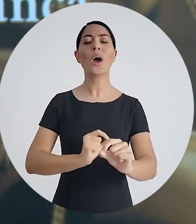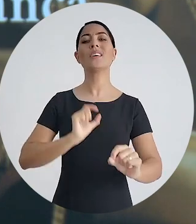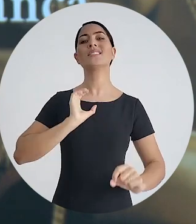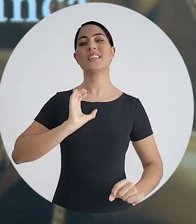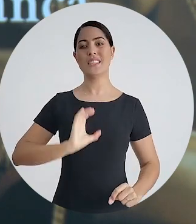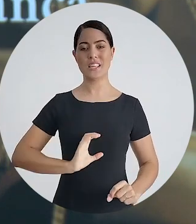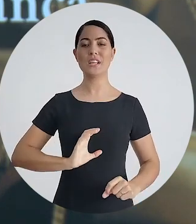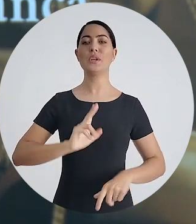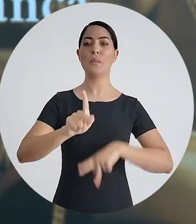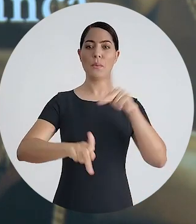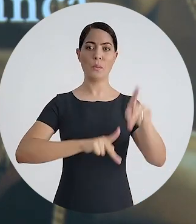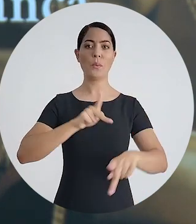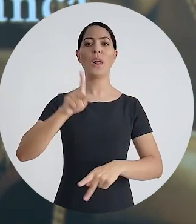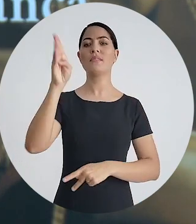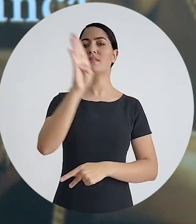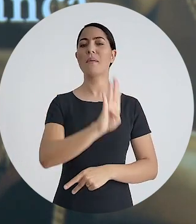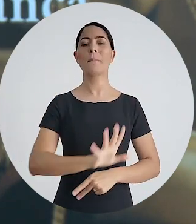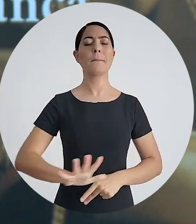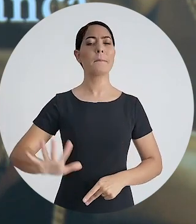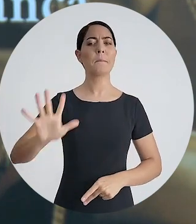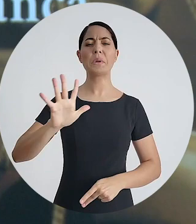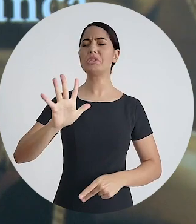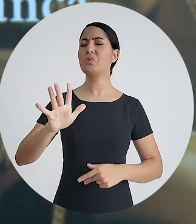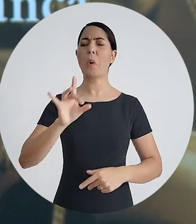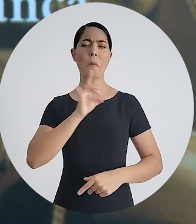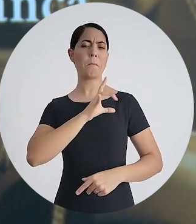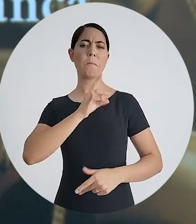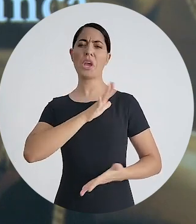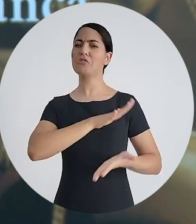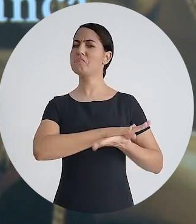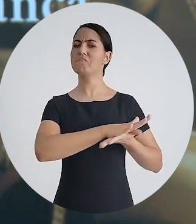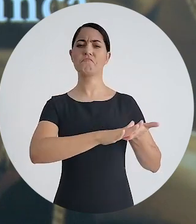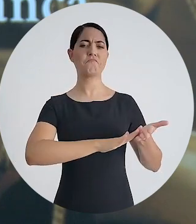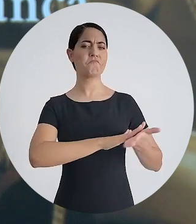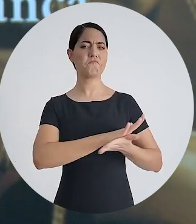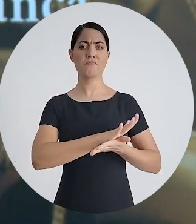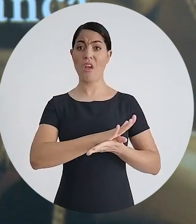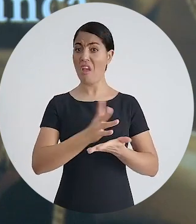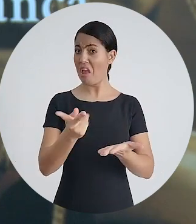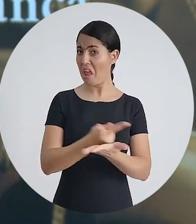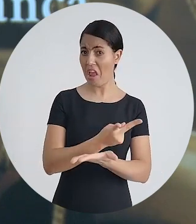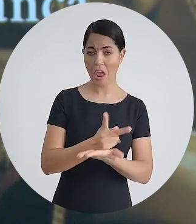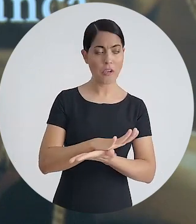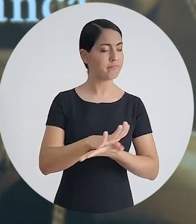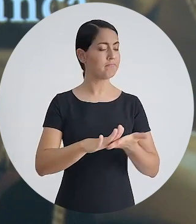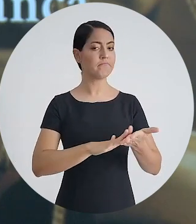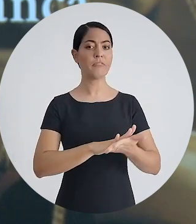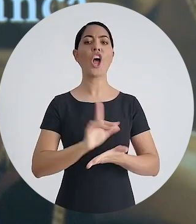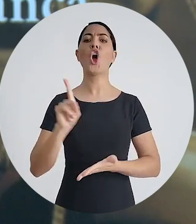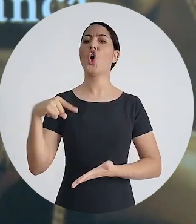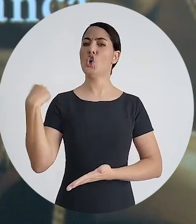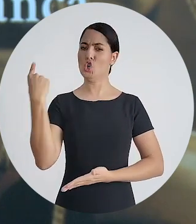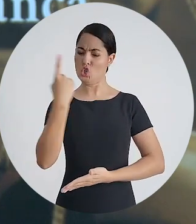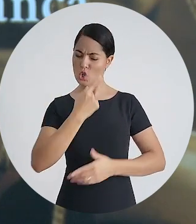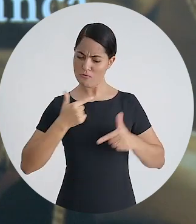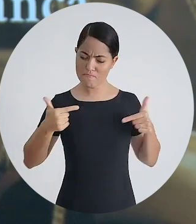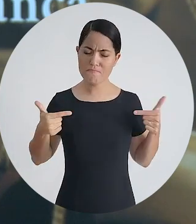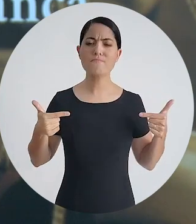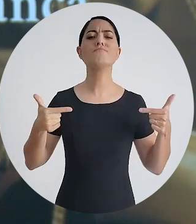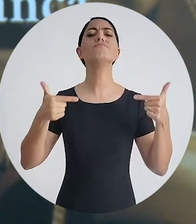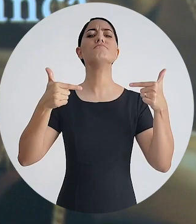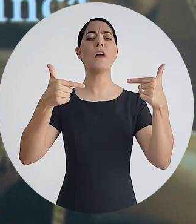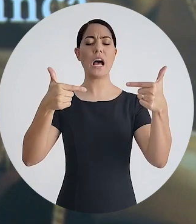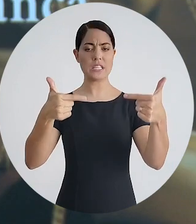da cidadania brasileira. Nós seremos, sim, sem qualquer medo e sem qualquer vacilação, nós seremos,